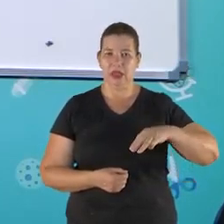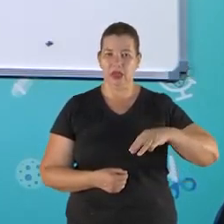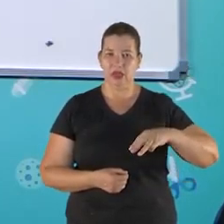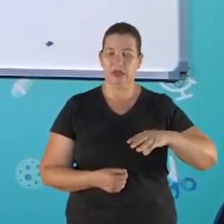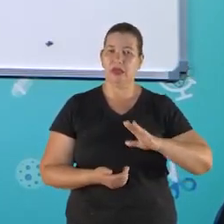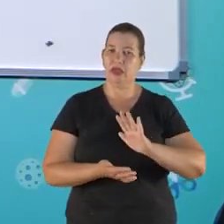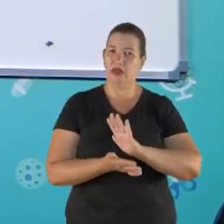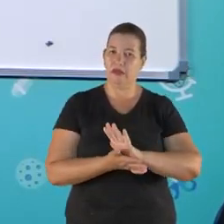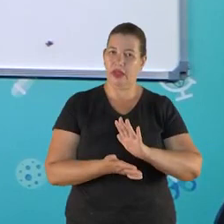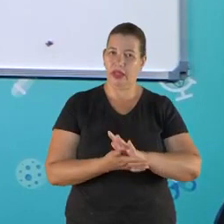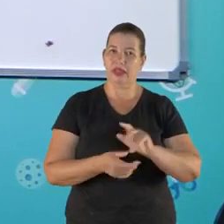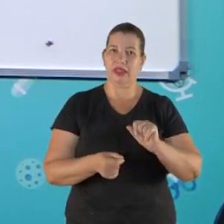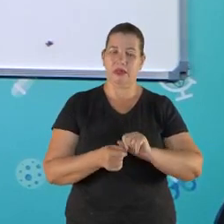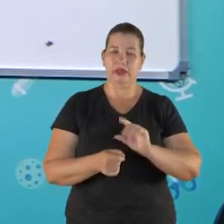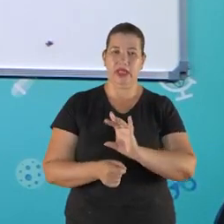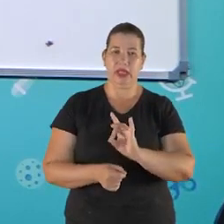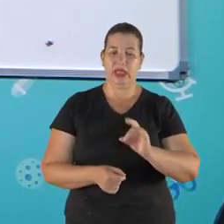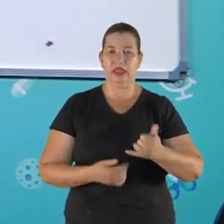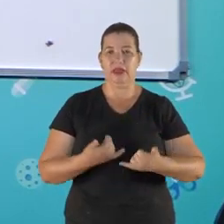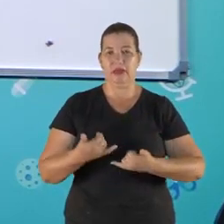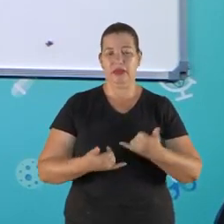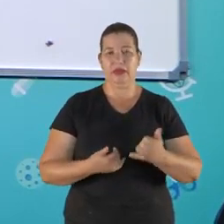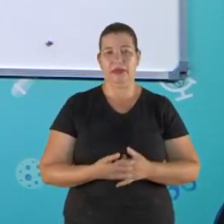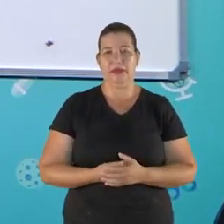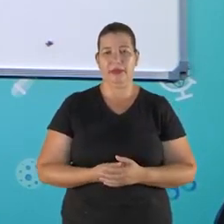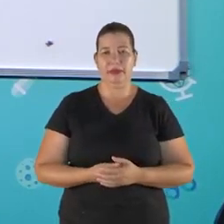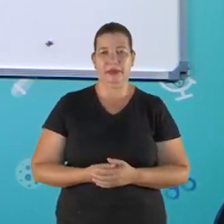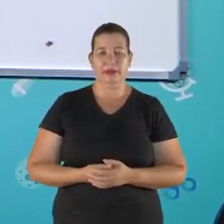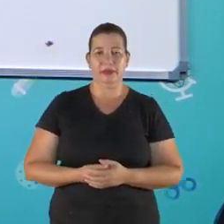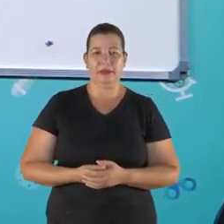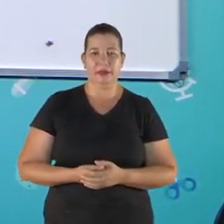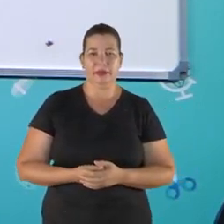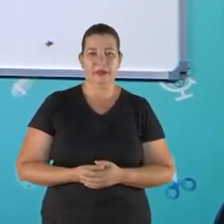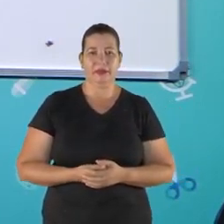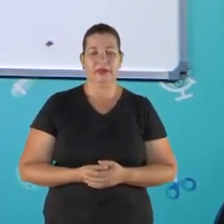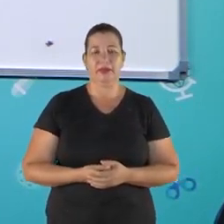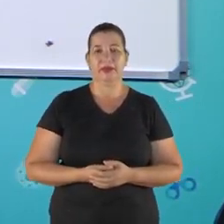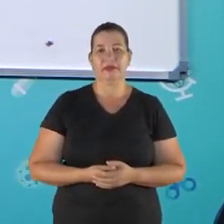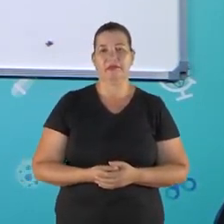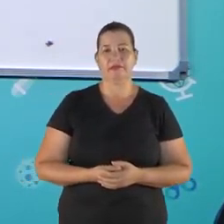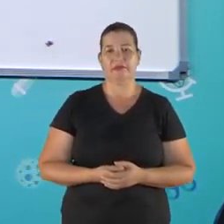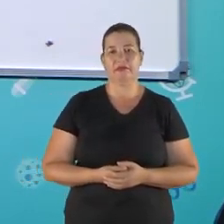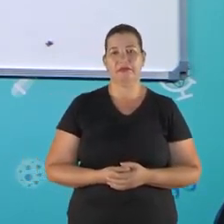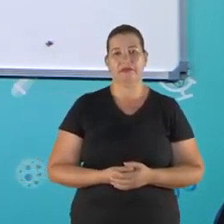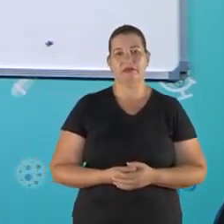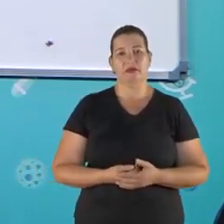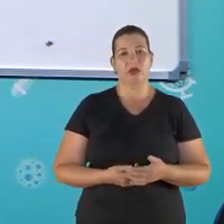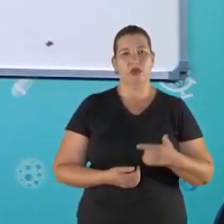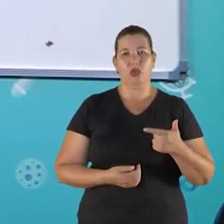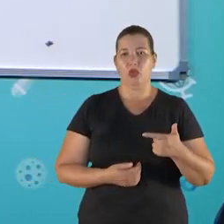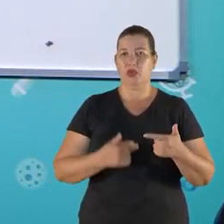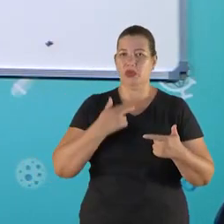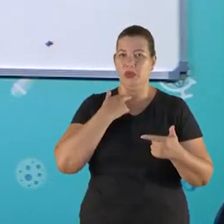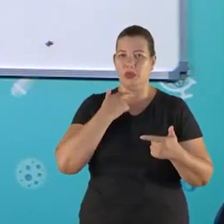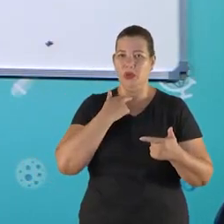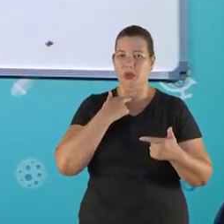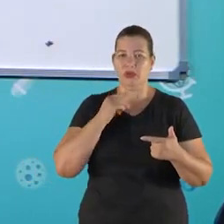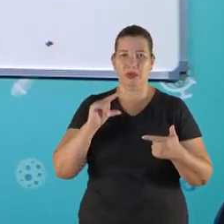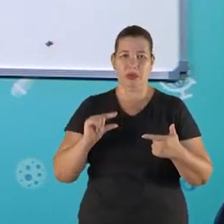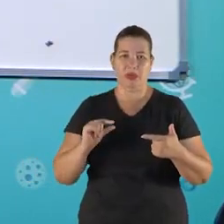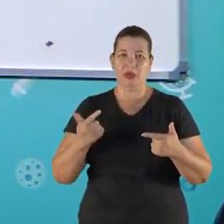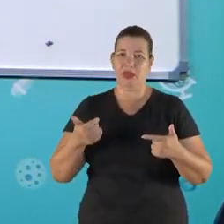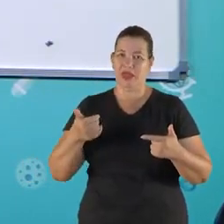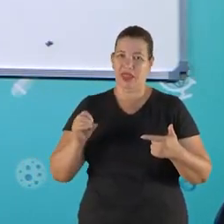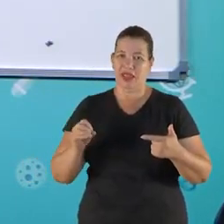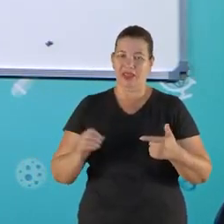pelos 10 centímetros que ela gasta para cada boneca. Então, olha só, pessoal, nós não poderemos usar o